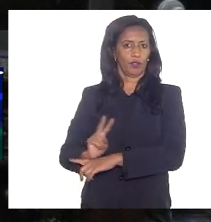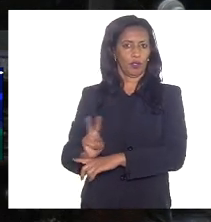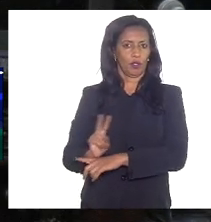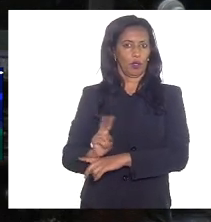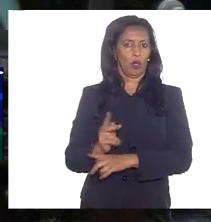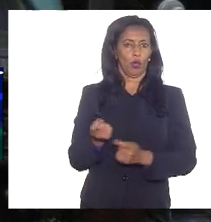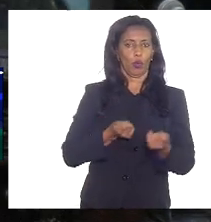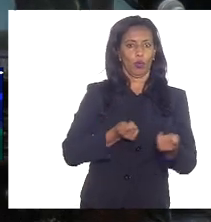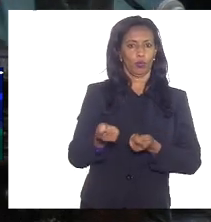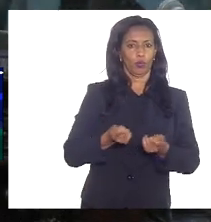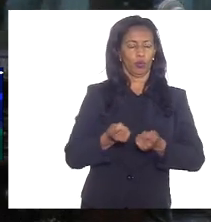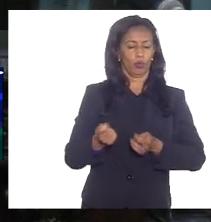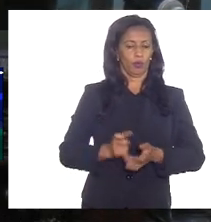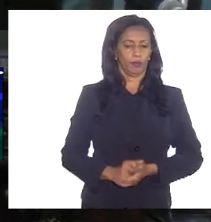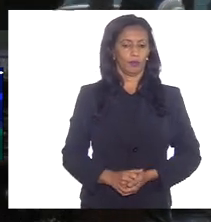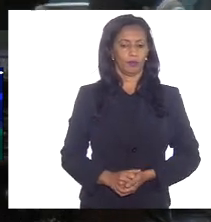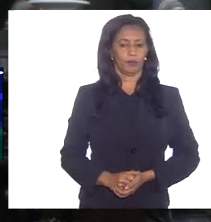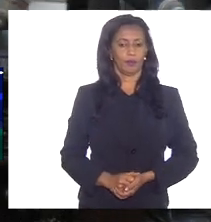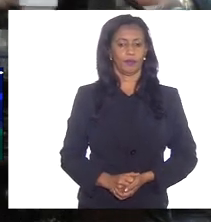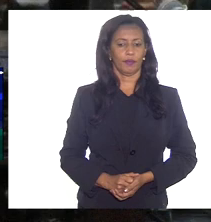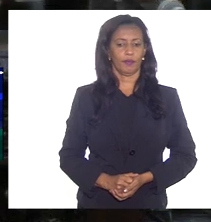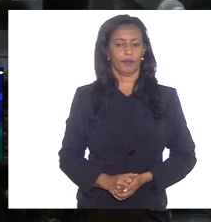e Controle.